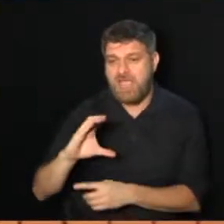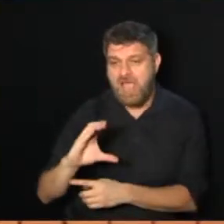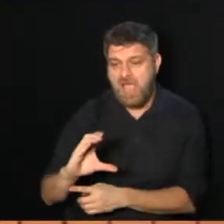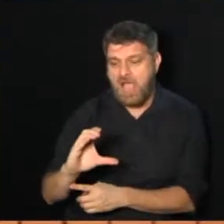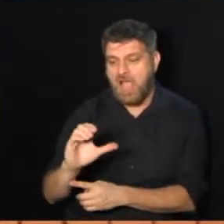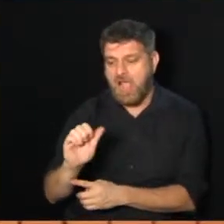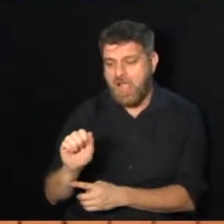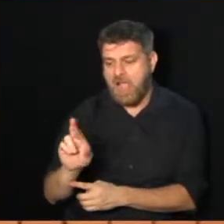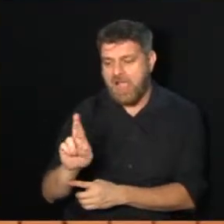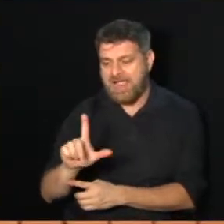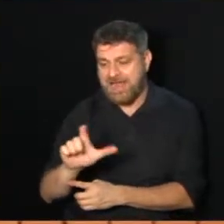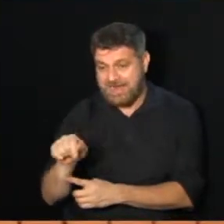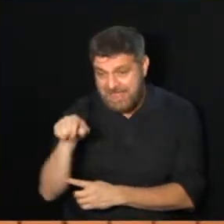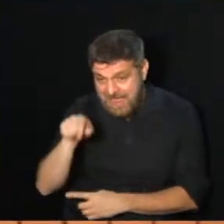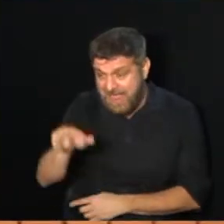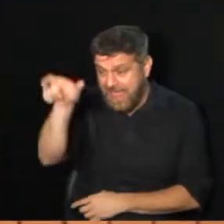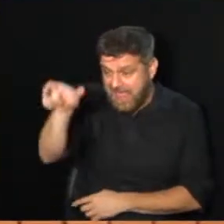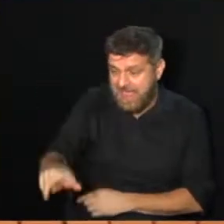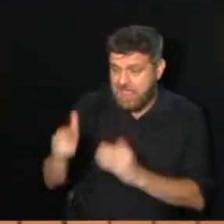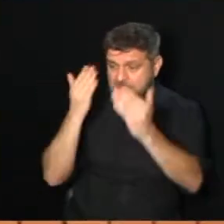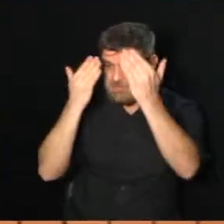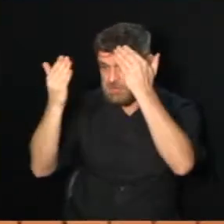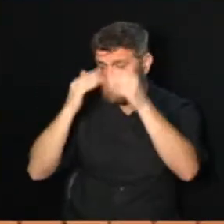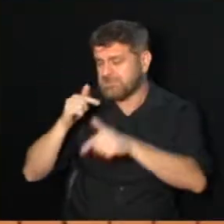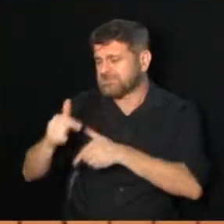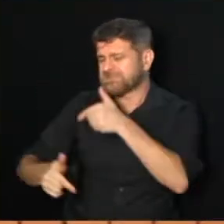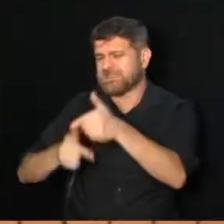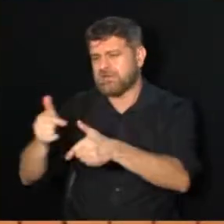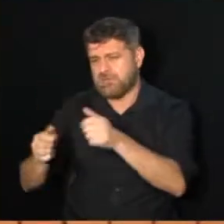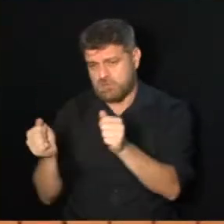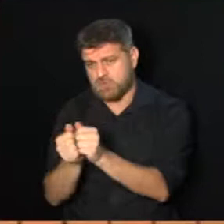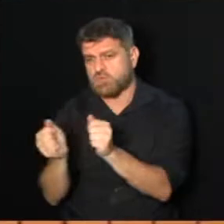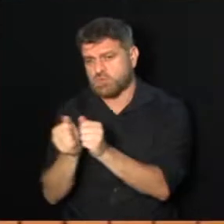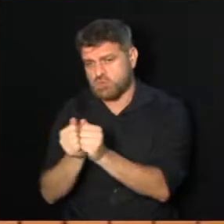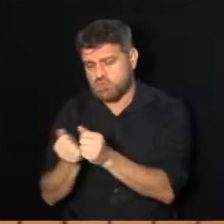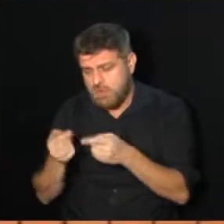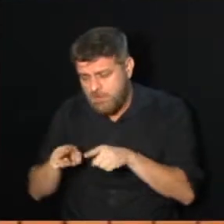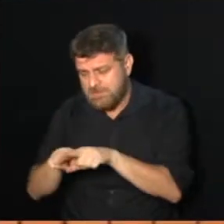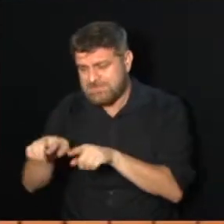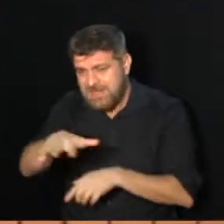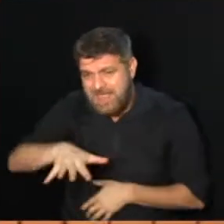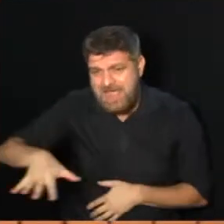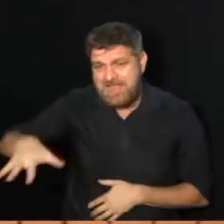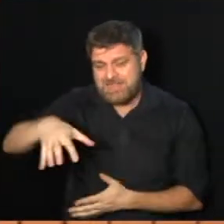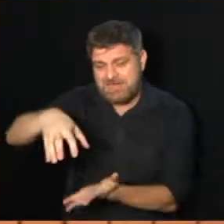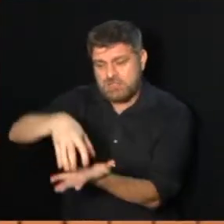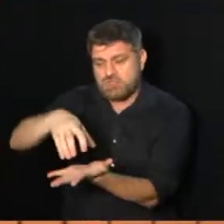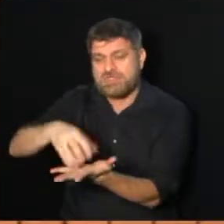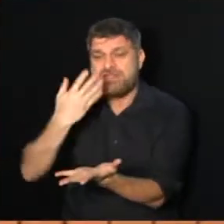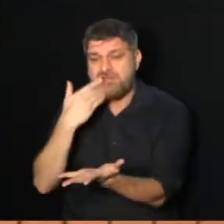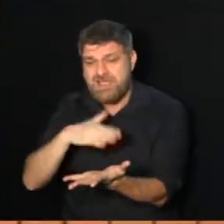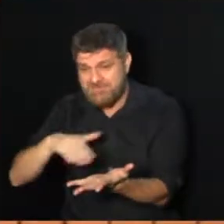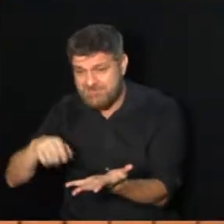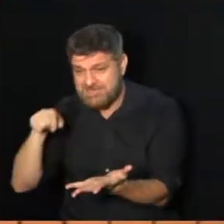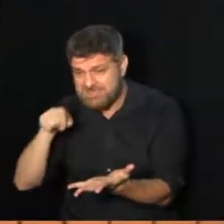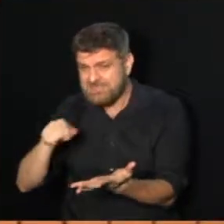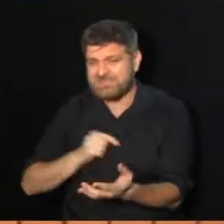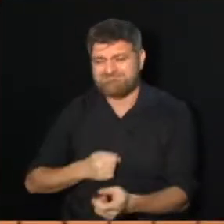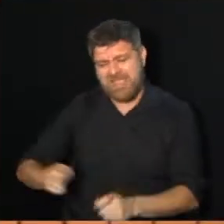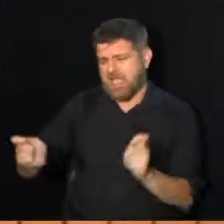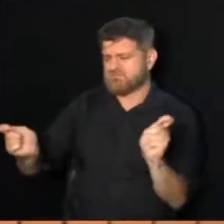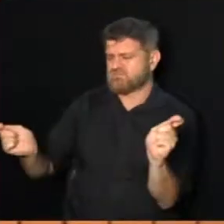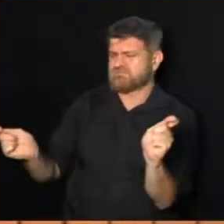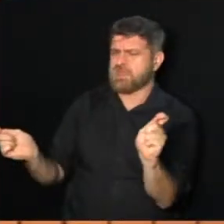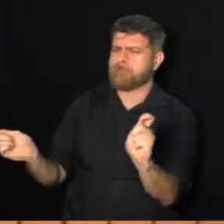A Carla é uma psicóloga que atua com a gente na Vara da Infância, no setor técnico, extremamente